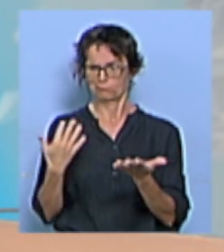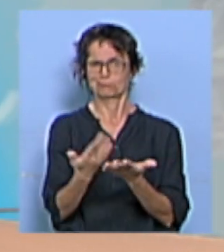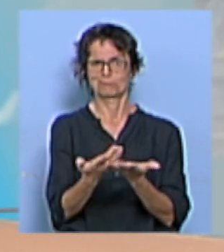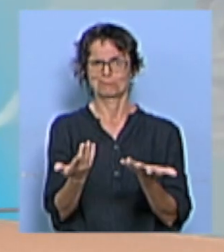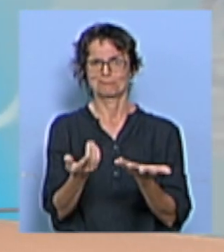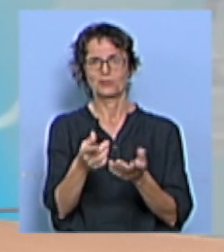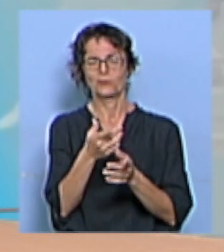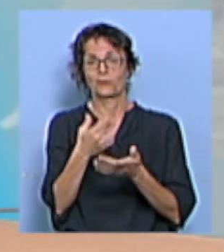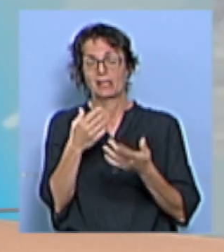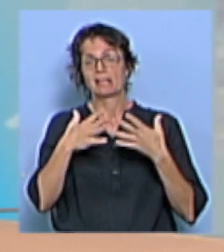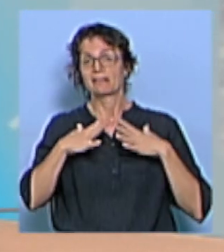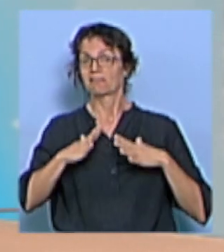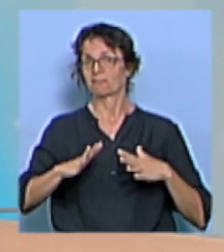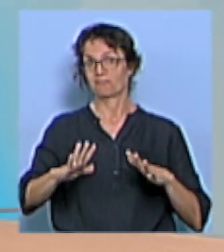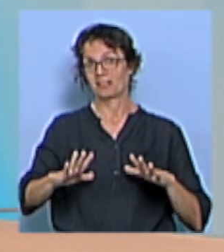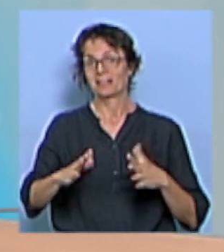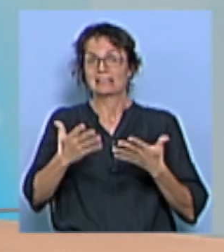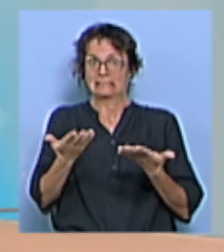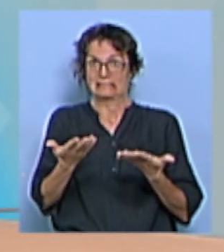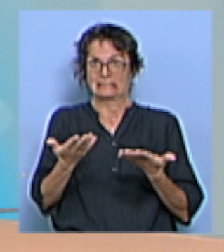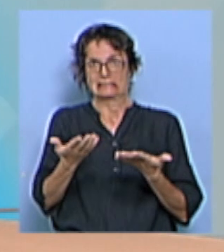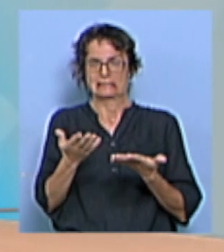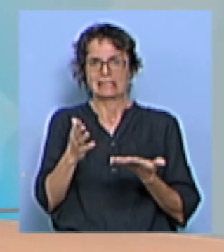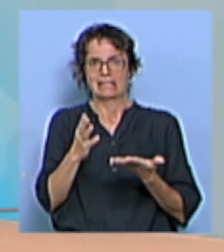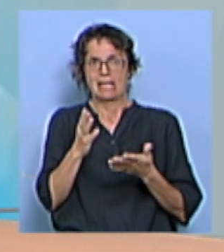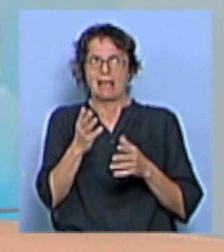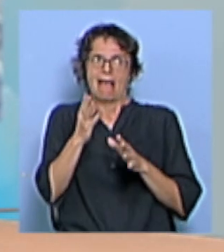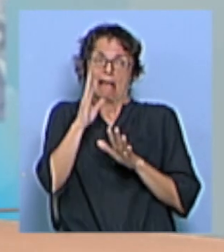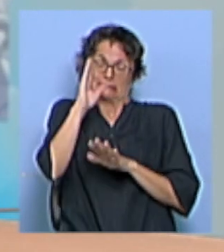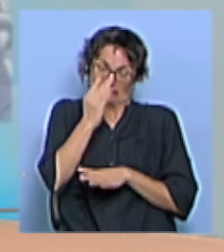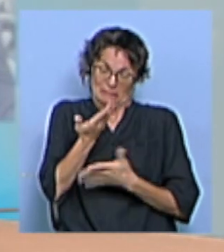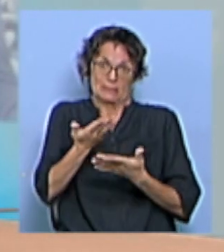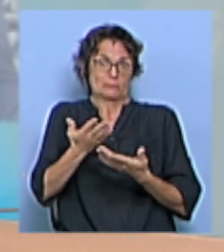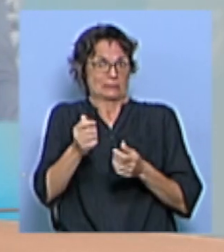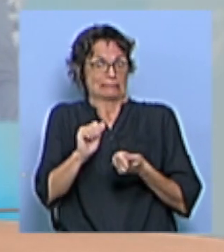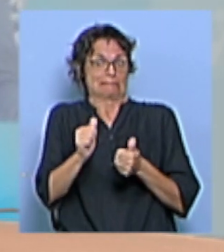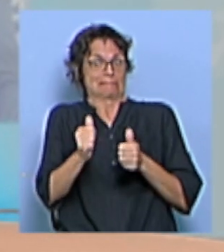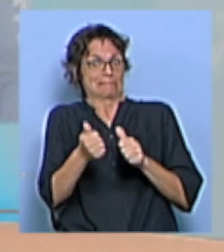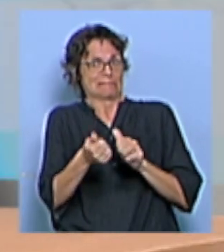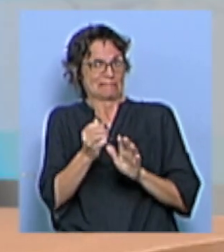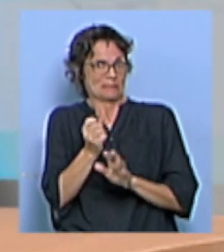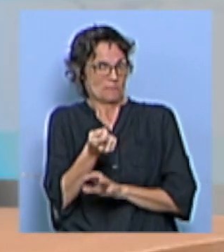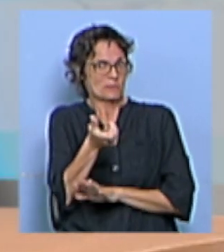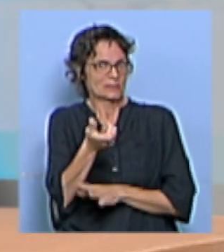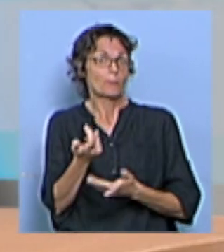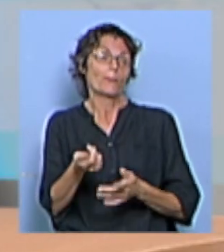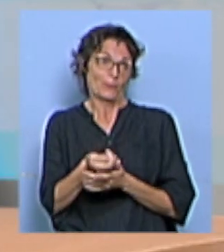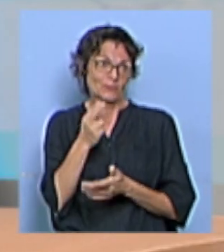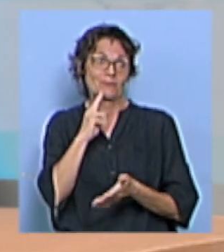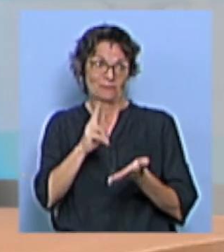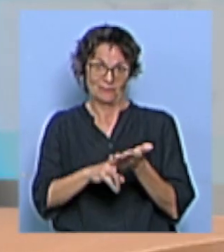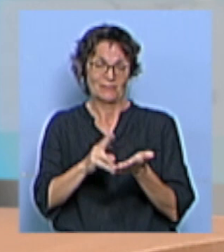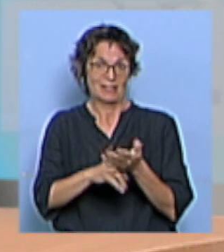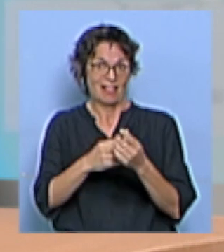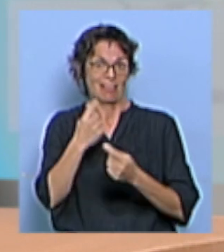férias. Enfim, tendo em conta todas as alterações que... Sim, este ano as férias, é verdade, para muita gente começaram mais